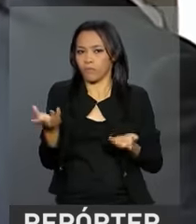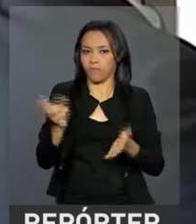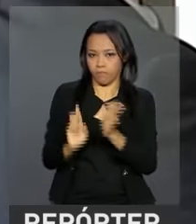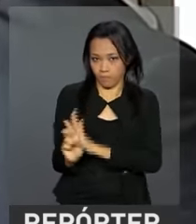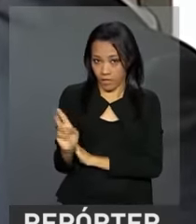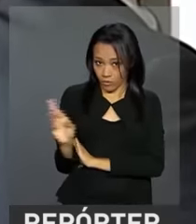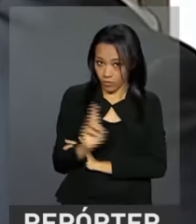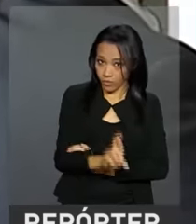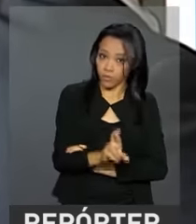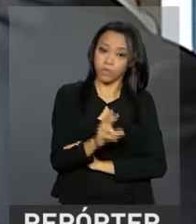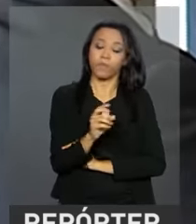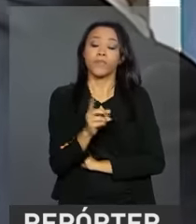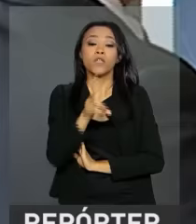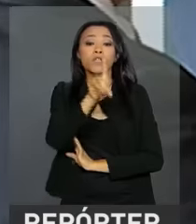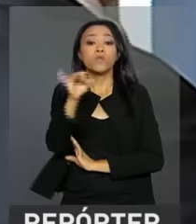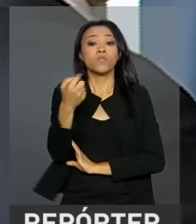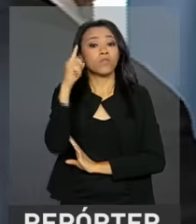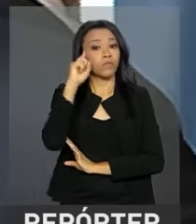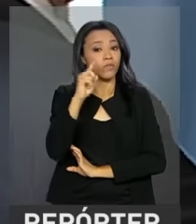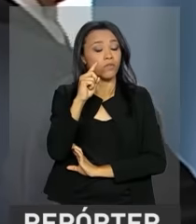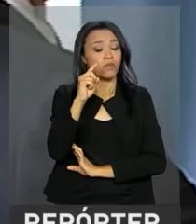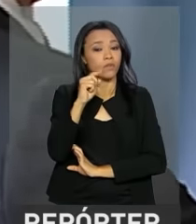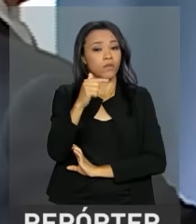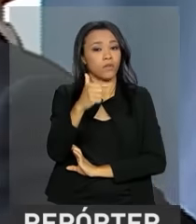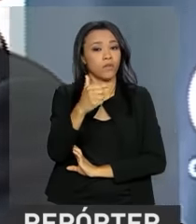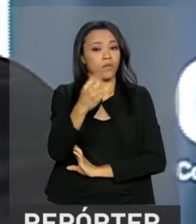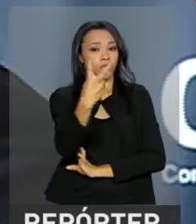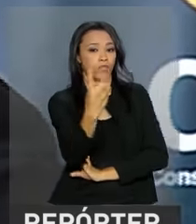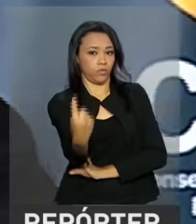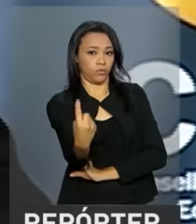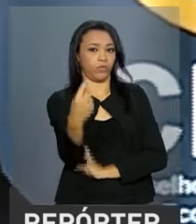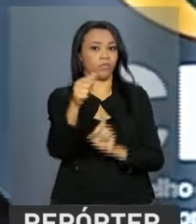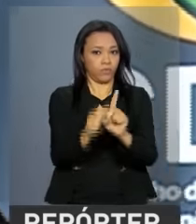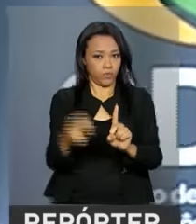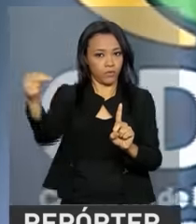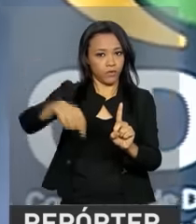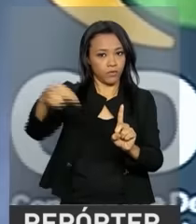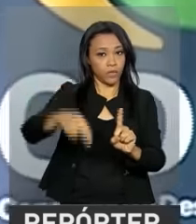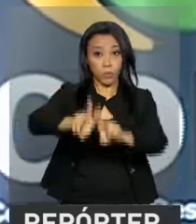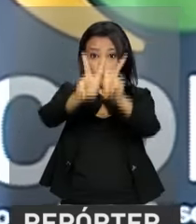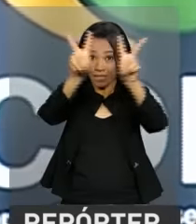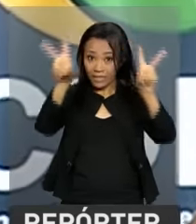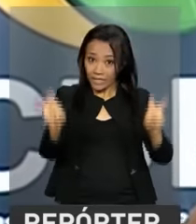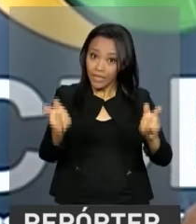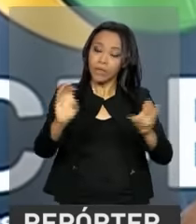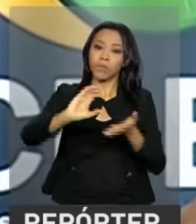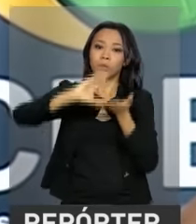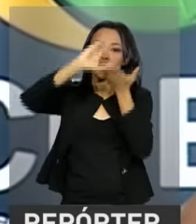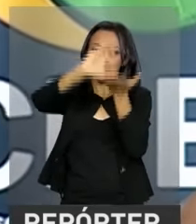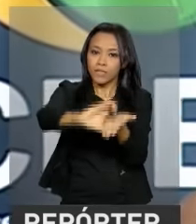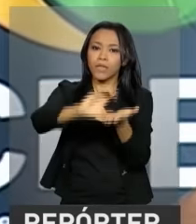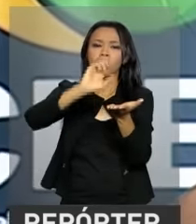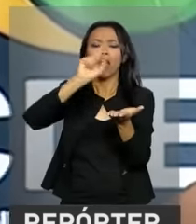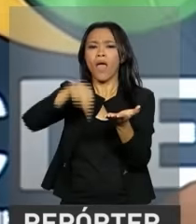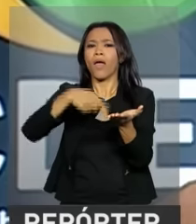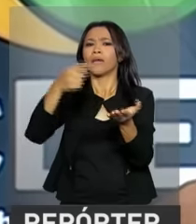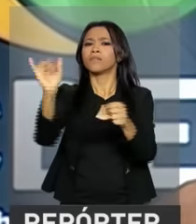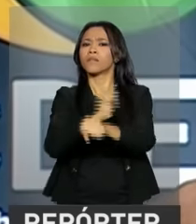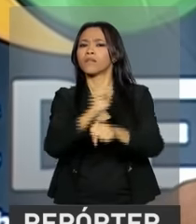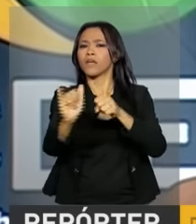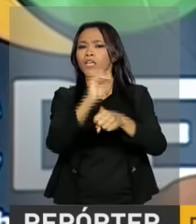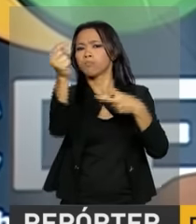dia 21, que foi a primeira reunião plenária, 21 de novembro, o tema do Conselho foram medidas para a retomada